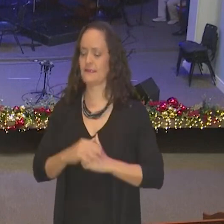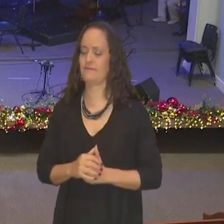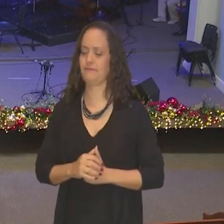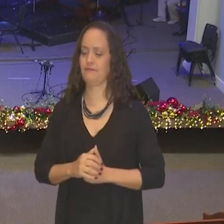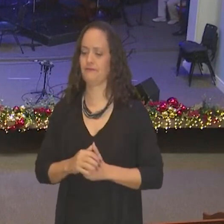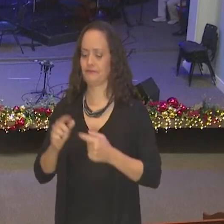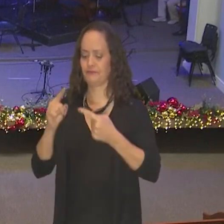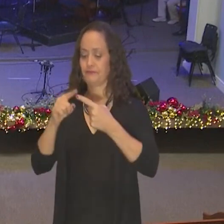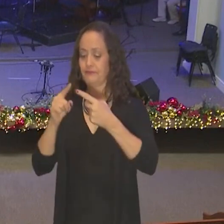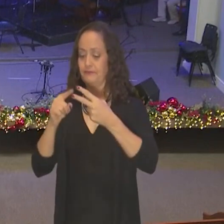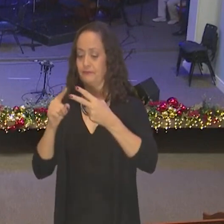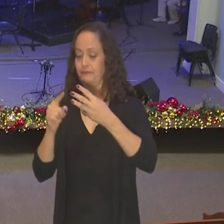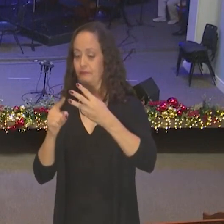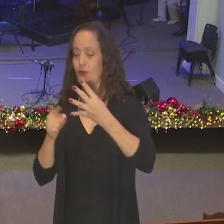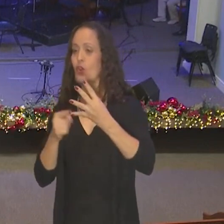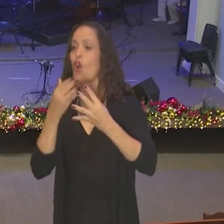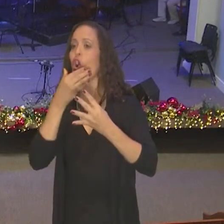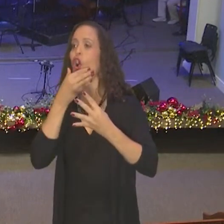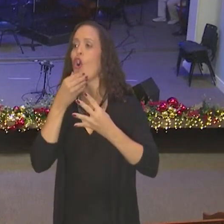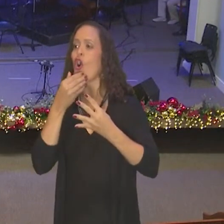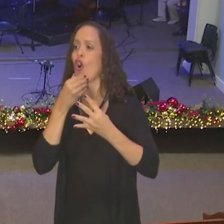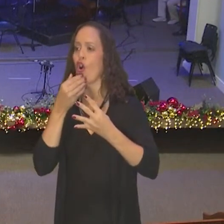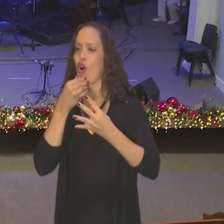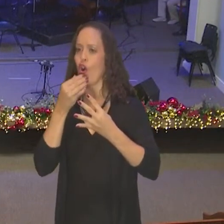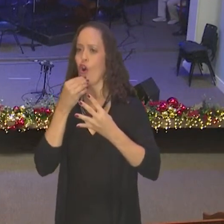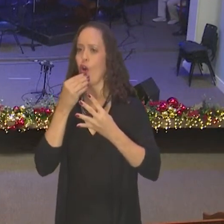4 profetas do Antigo Testamento.